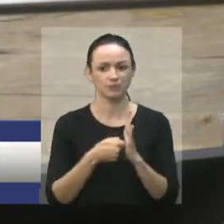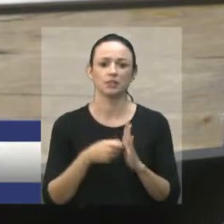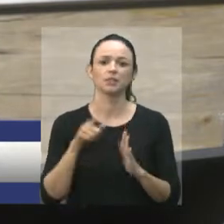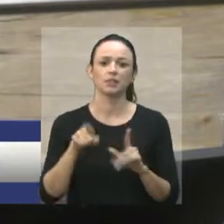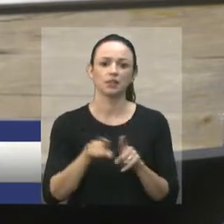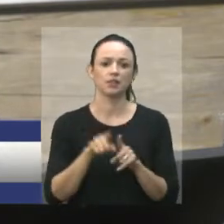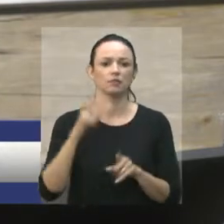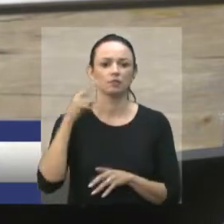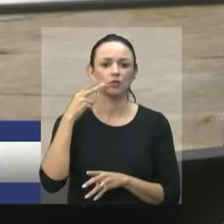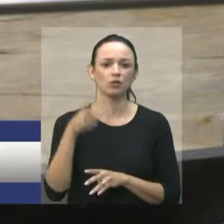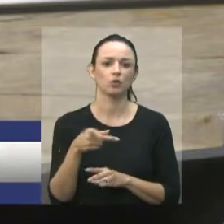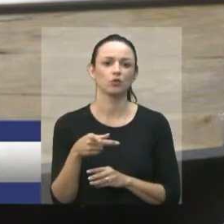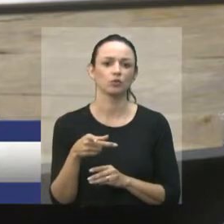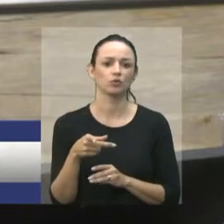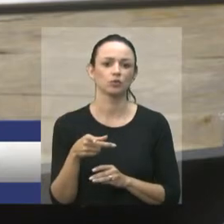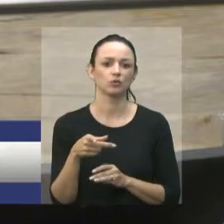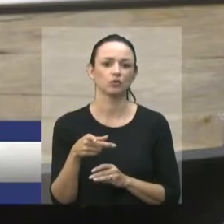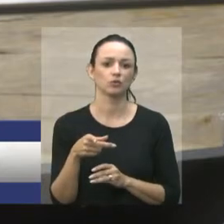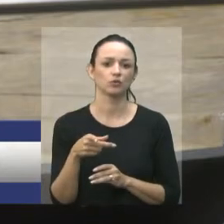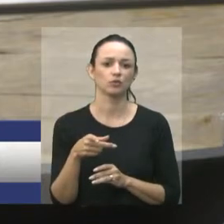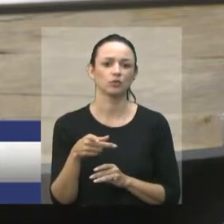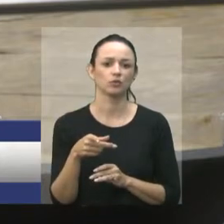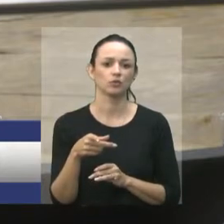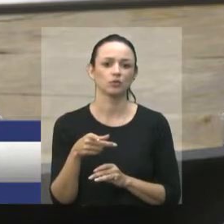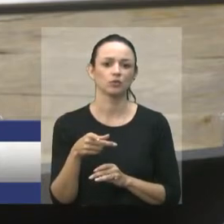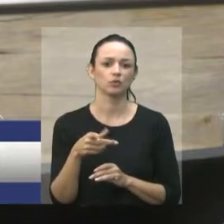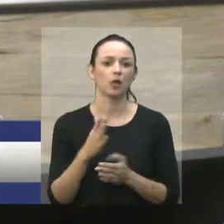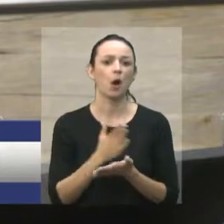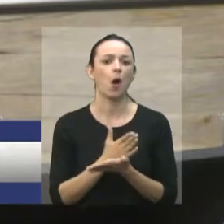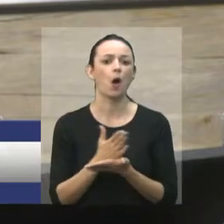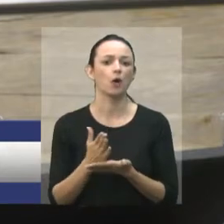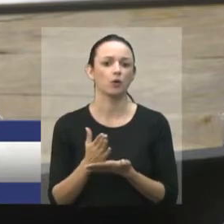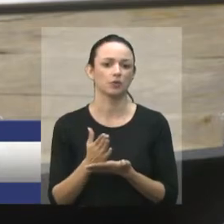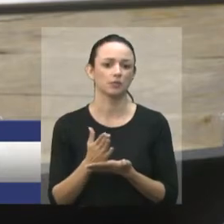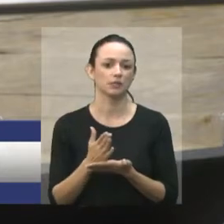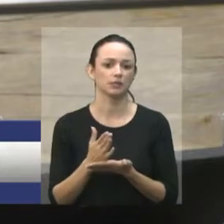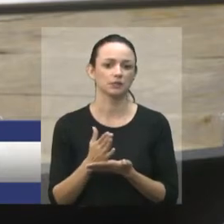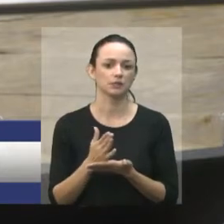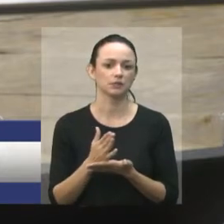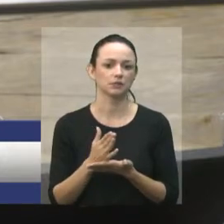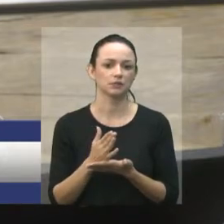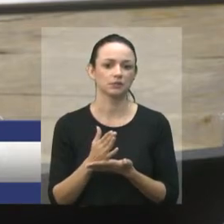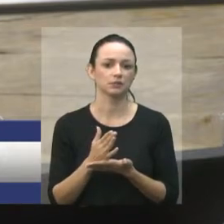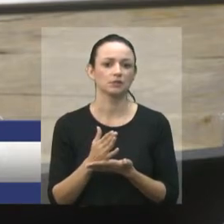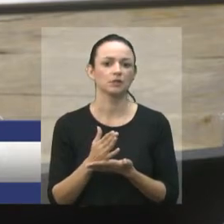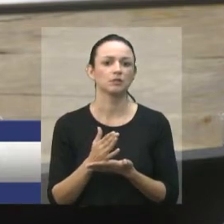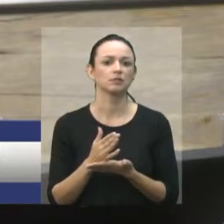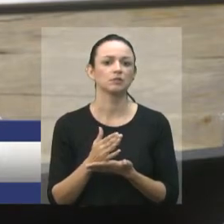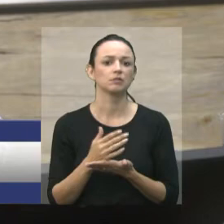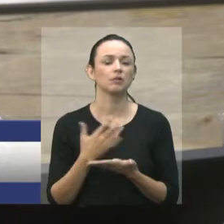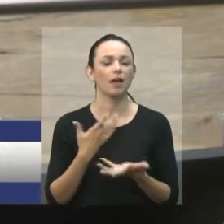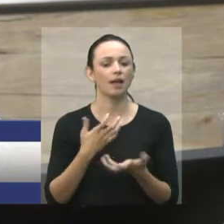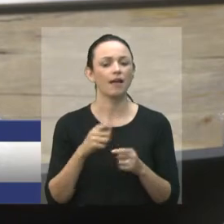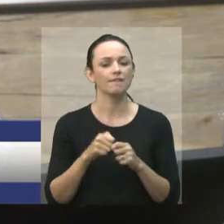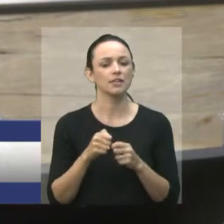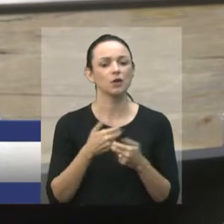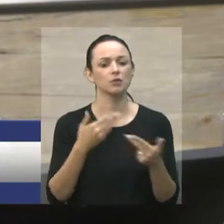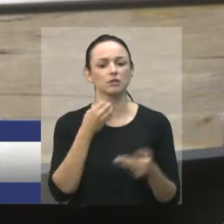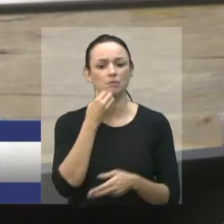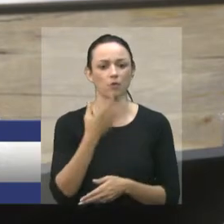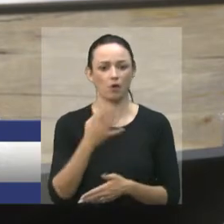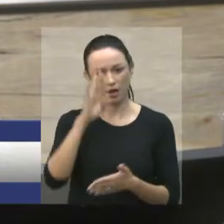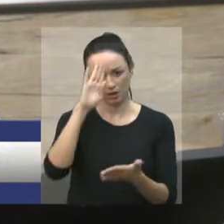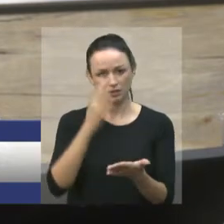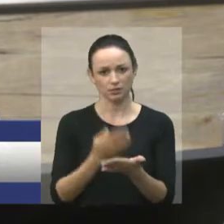o vereador fala aí, a gente está começando, mas com certeza carregado de boas intenções e acreditando.